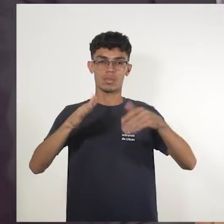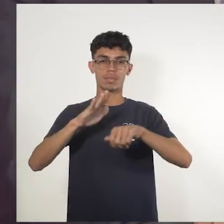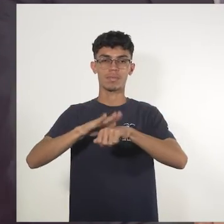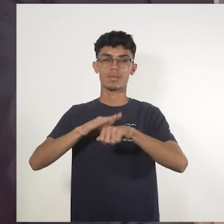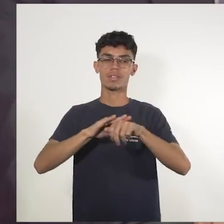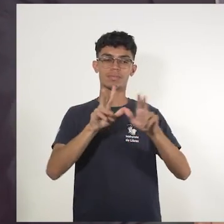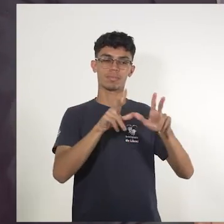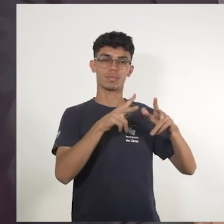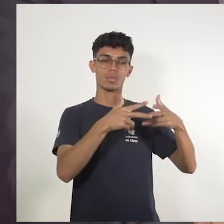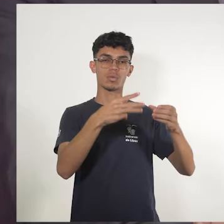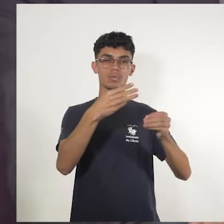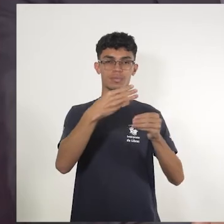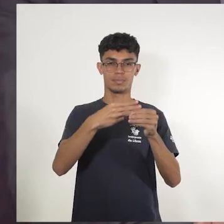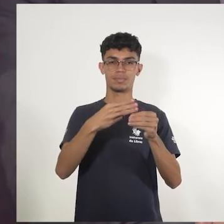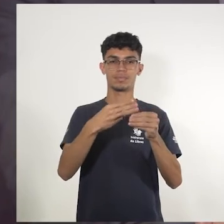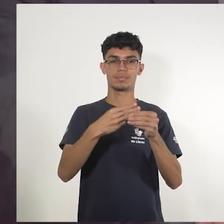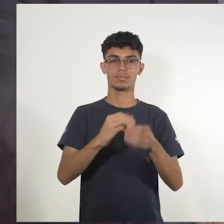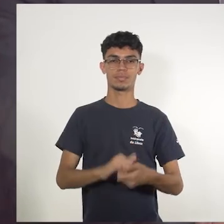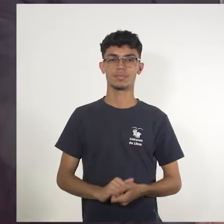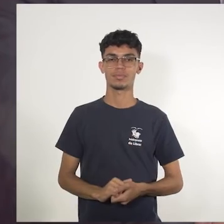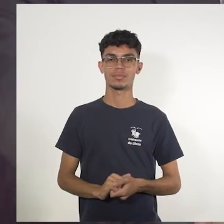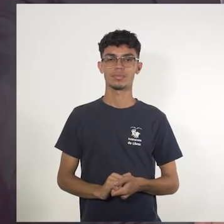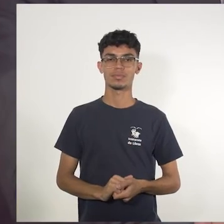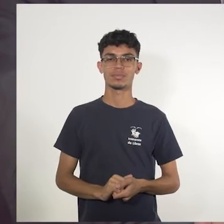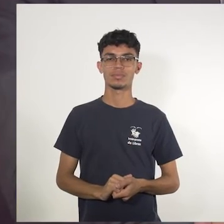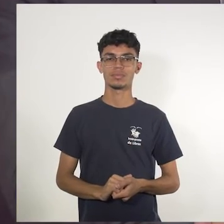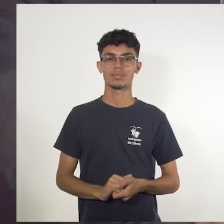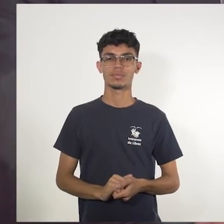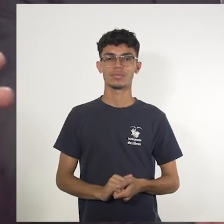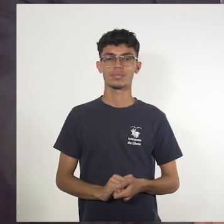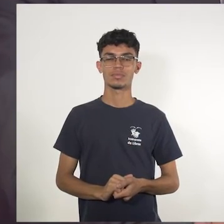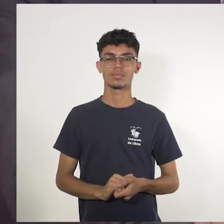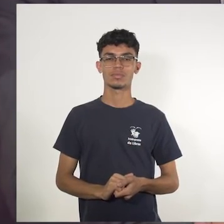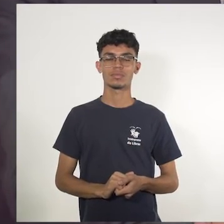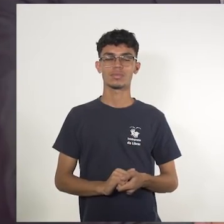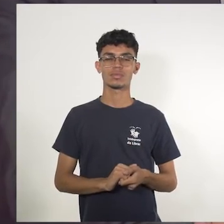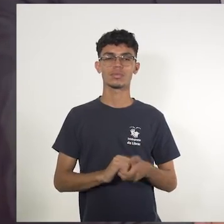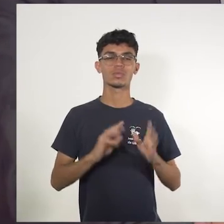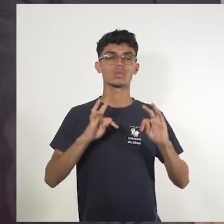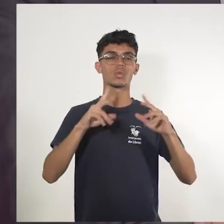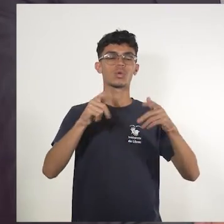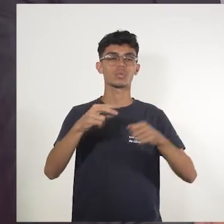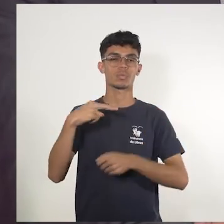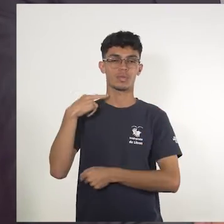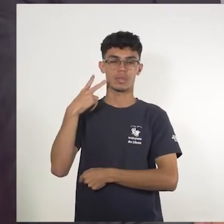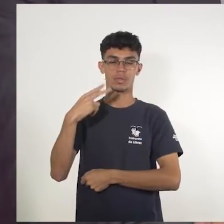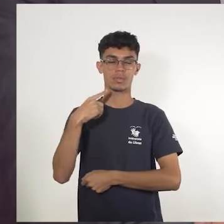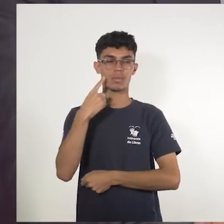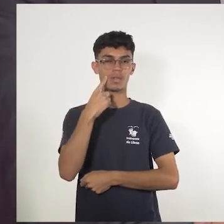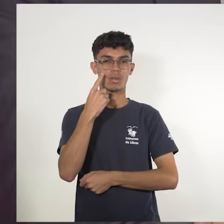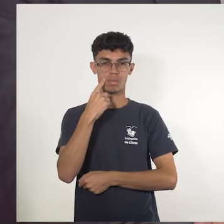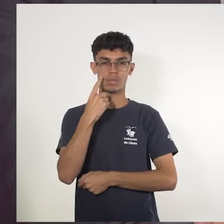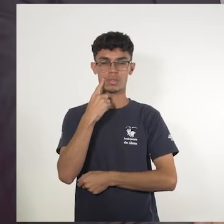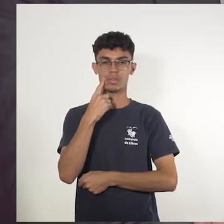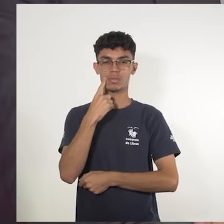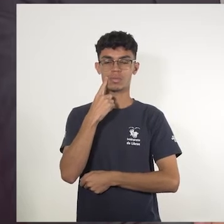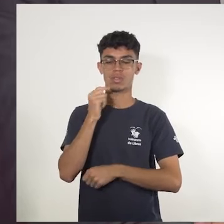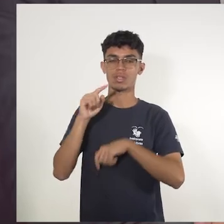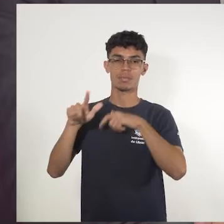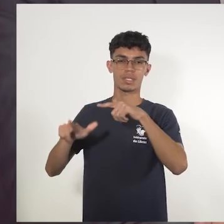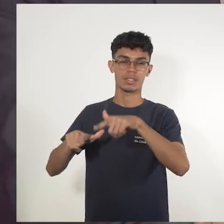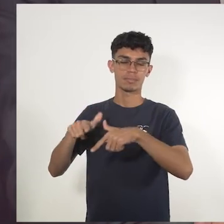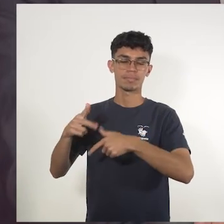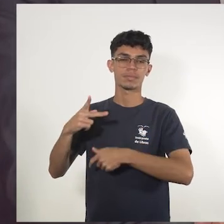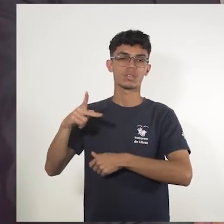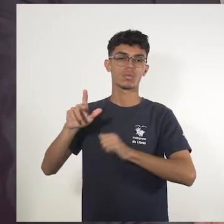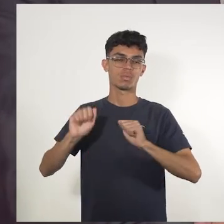Câmara Municipal, na figura do Milton Leite, todos os vereadores também têm acompanhado ativamente todo